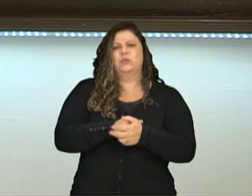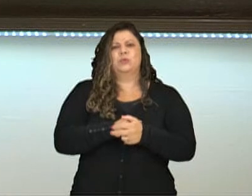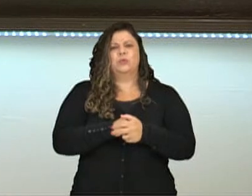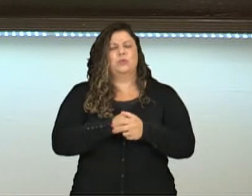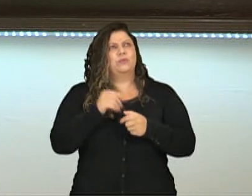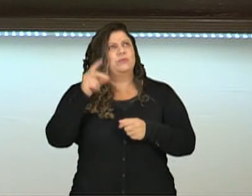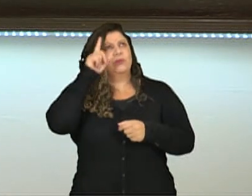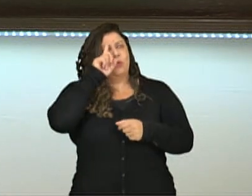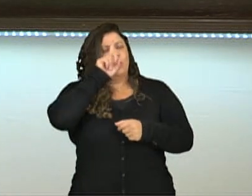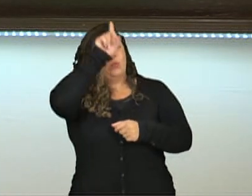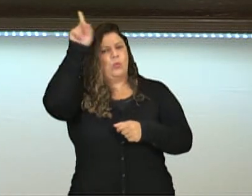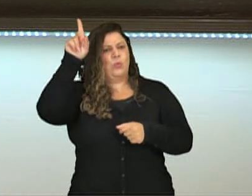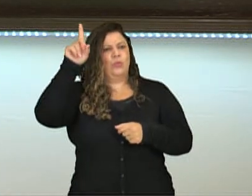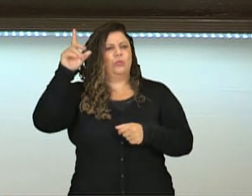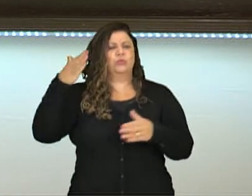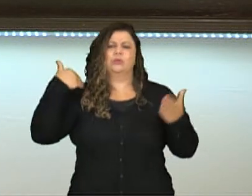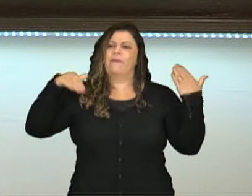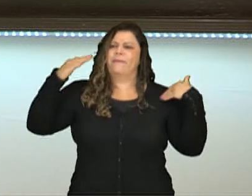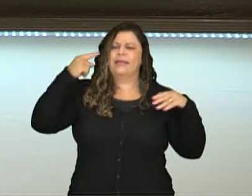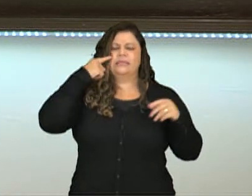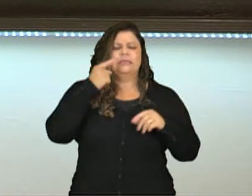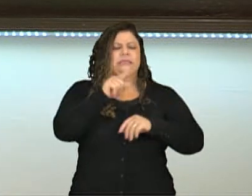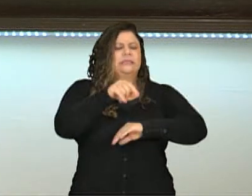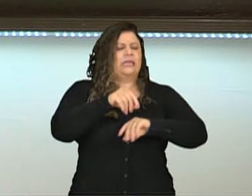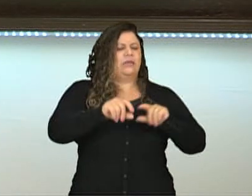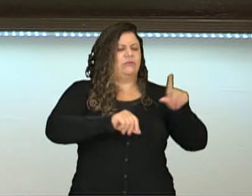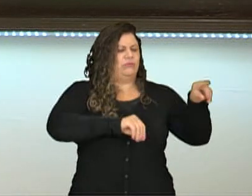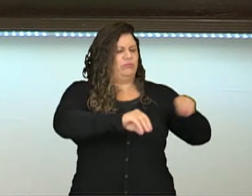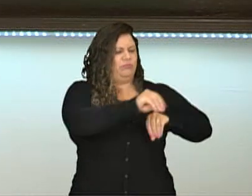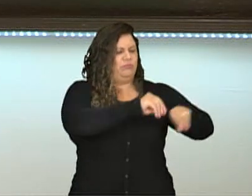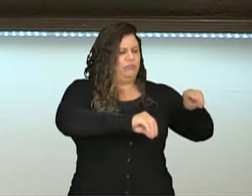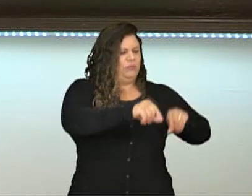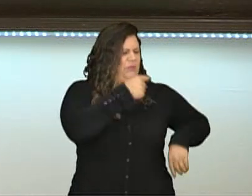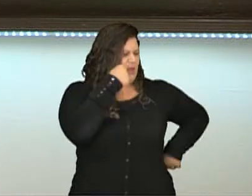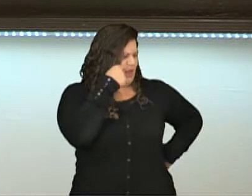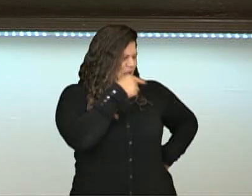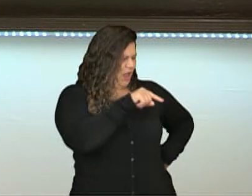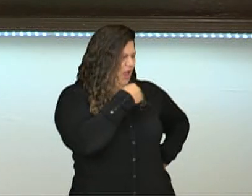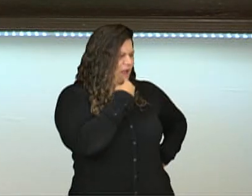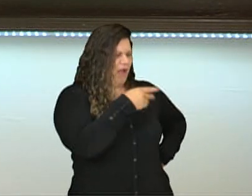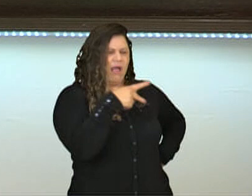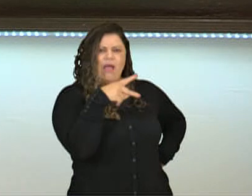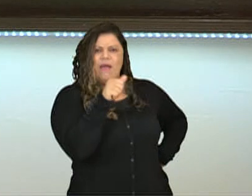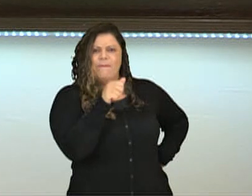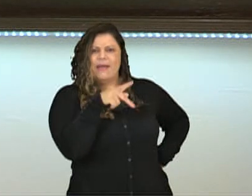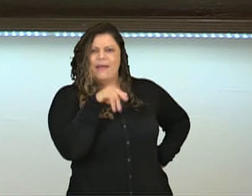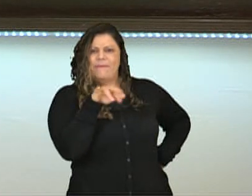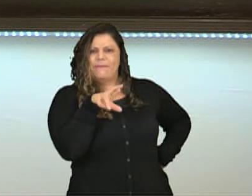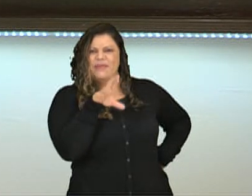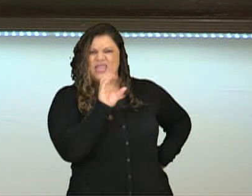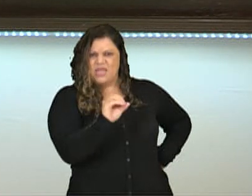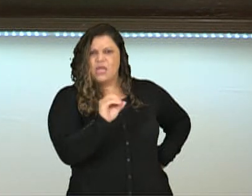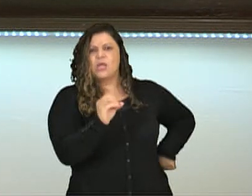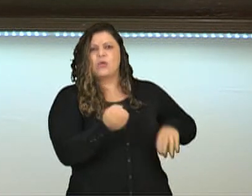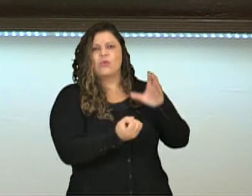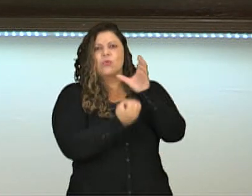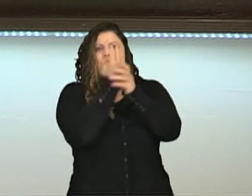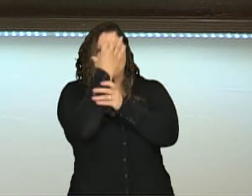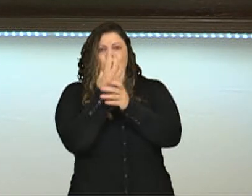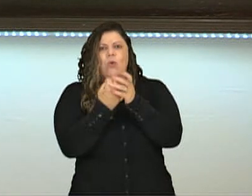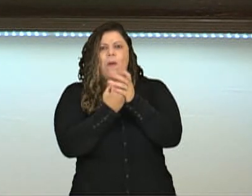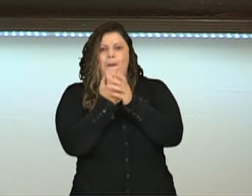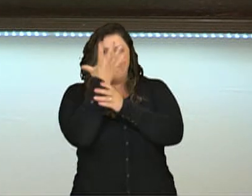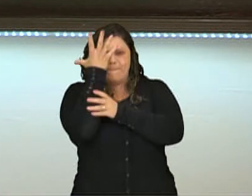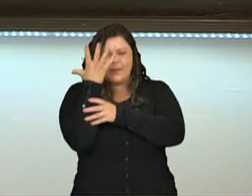para um terreno baldio, olhei lá, mas olha que o papiro está aqui. Então, assim, é uma planta, pelo jeito, é uma